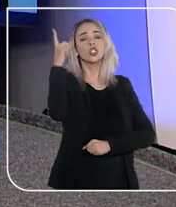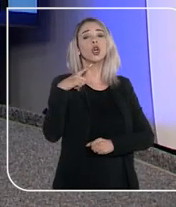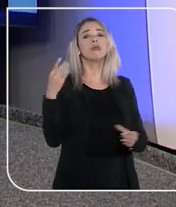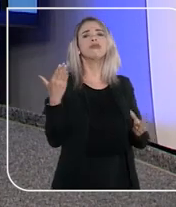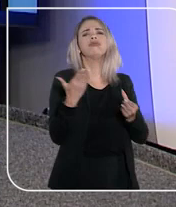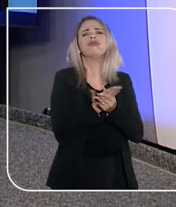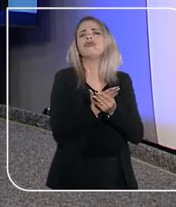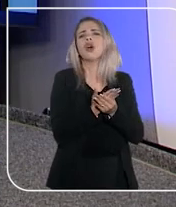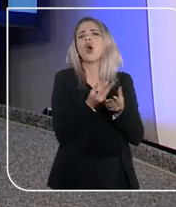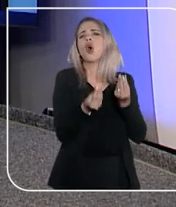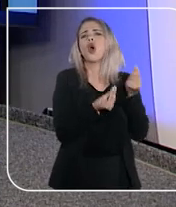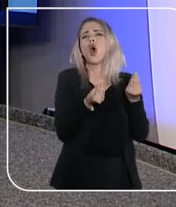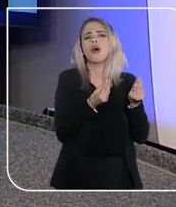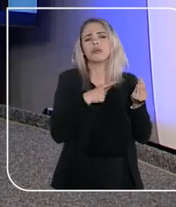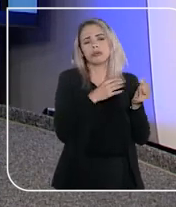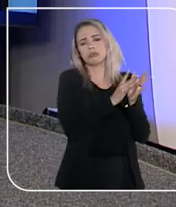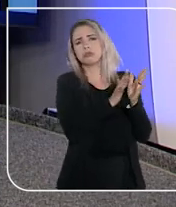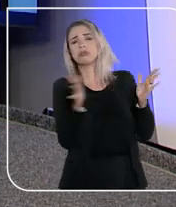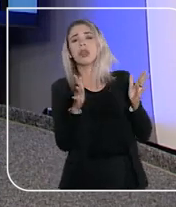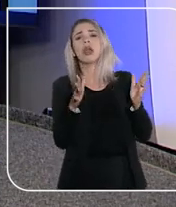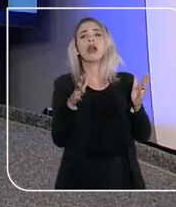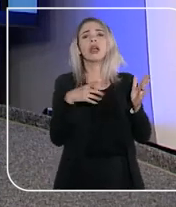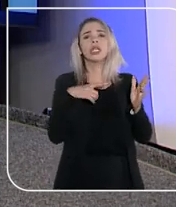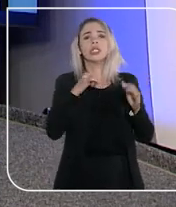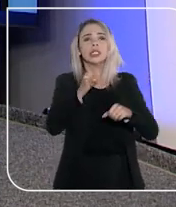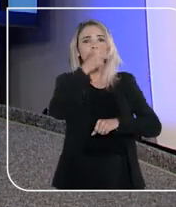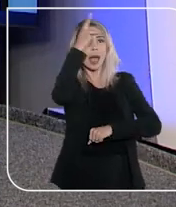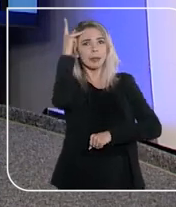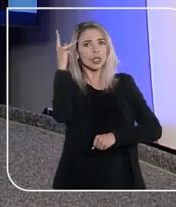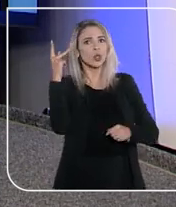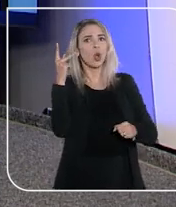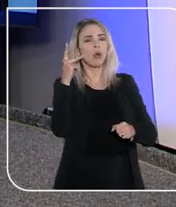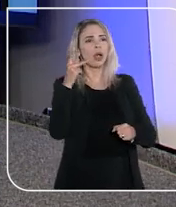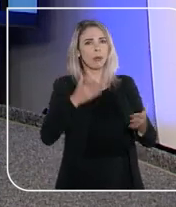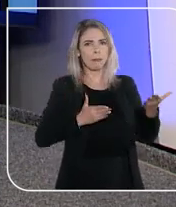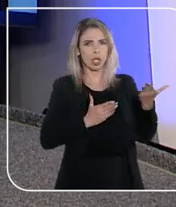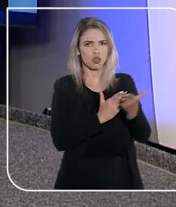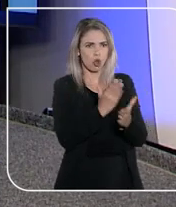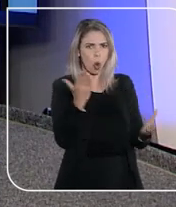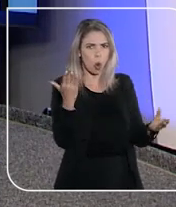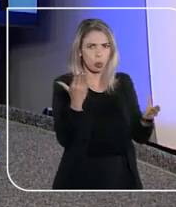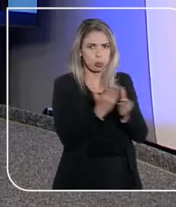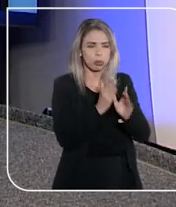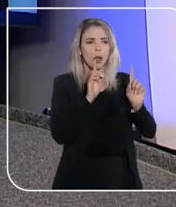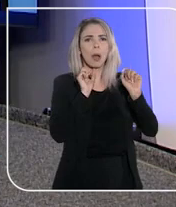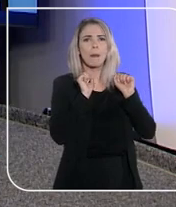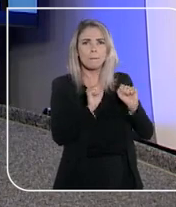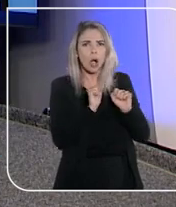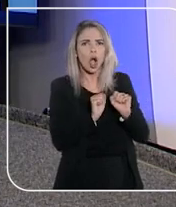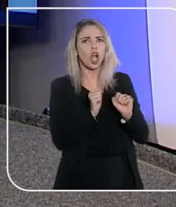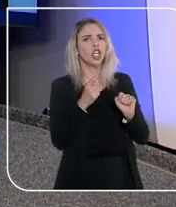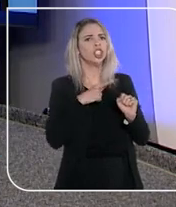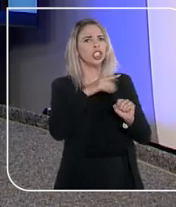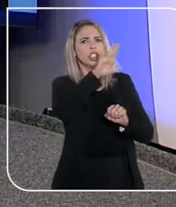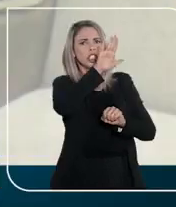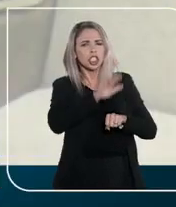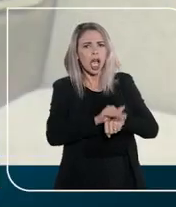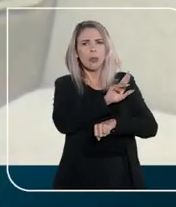aproveitando, como é que fica essa distribuição das vagas, né? Esse candidato sub júdice, ele tem direito à nomeação, à posse, enfim?